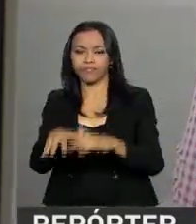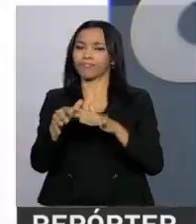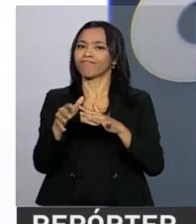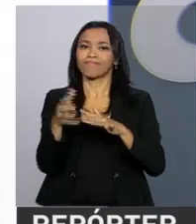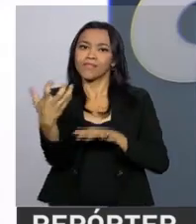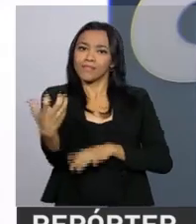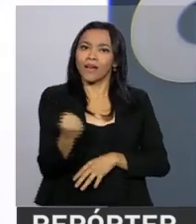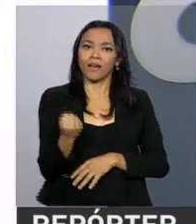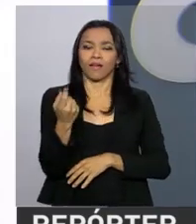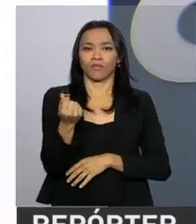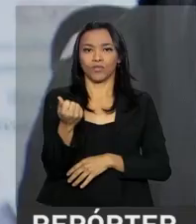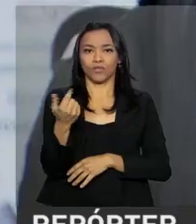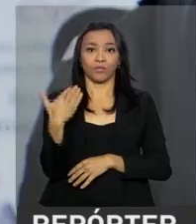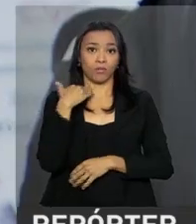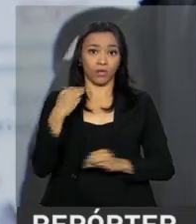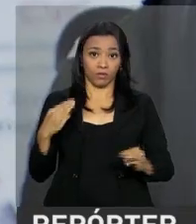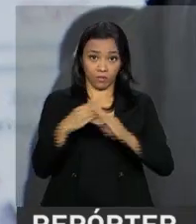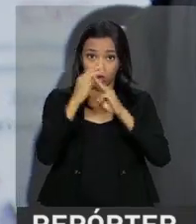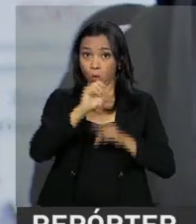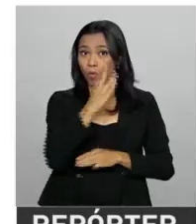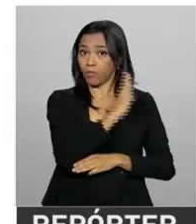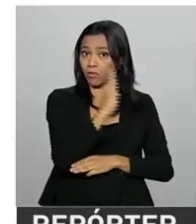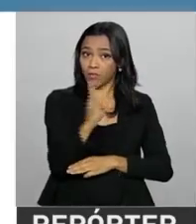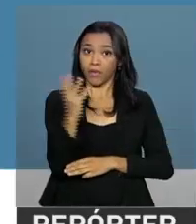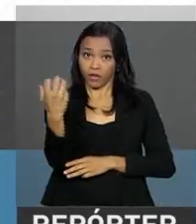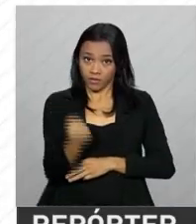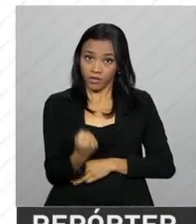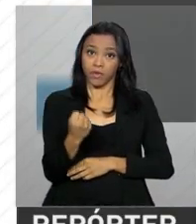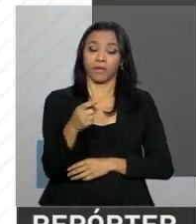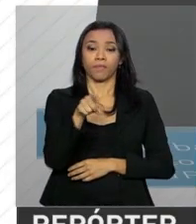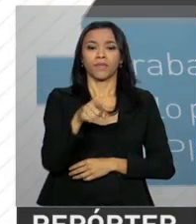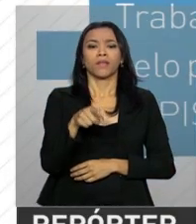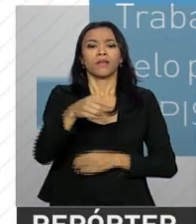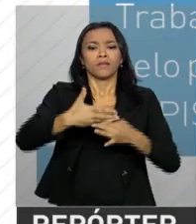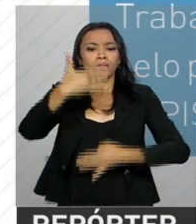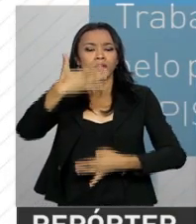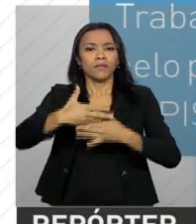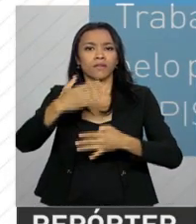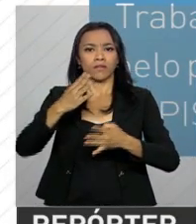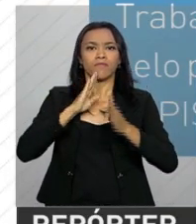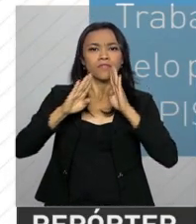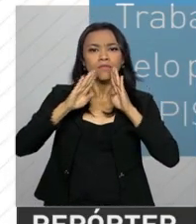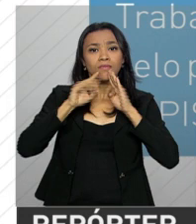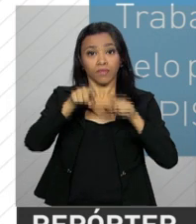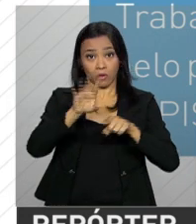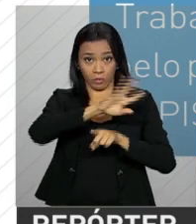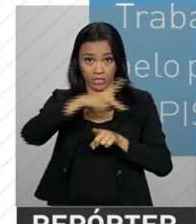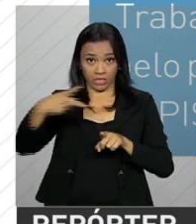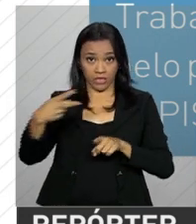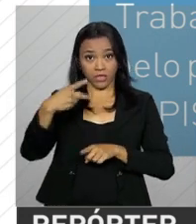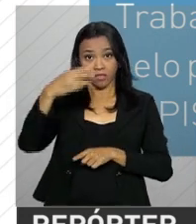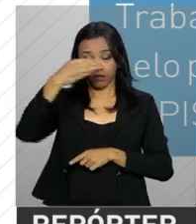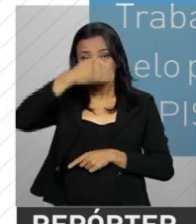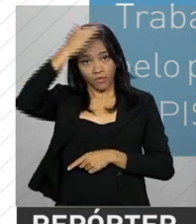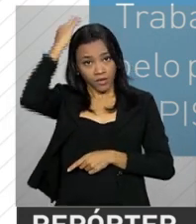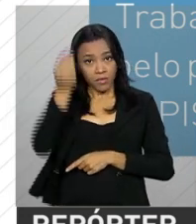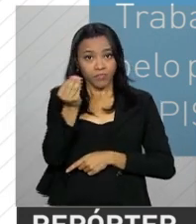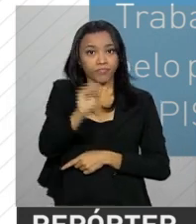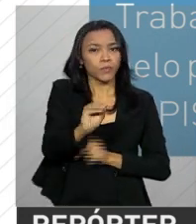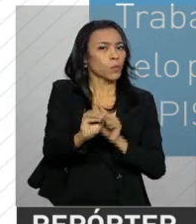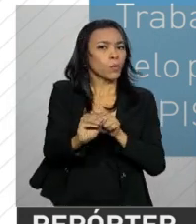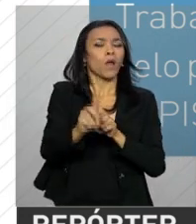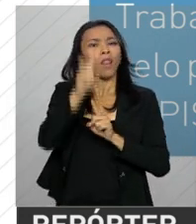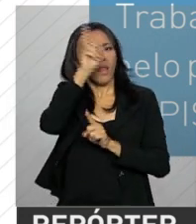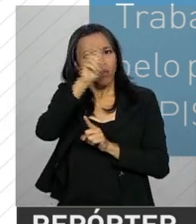Brasil ou Caixa Econômica para receber o valor pelas redes sociais o presidente em exercício Michel Temer lembrou que é